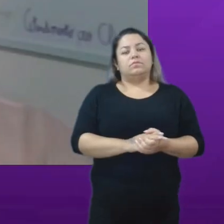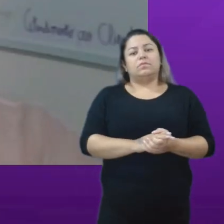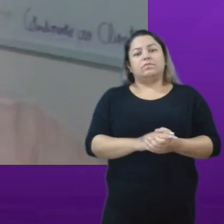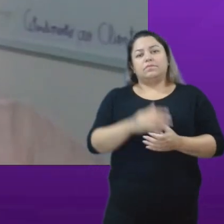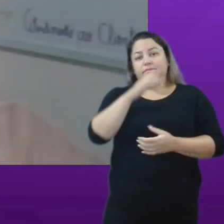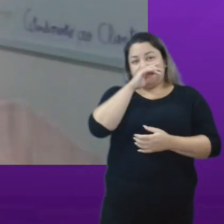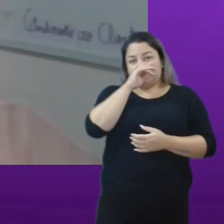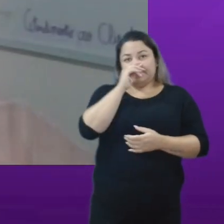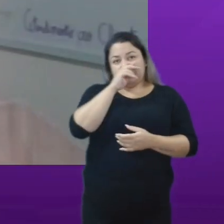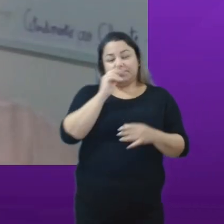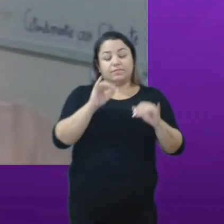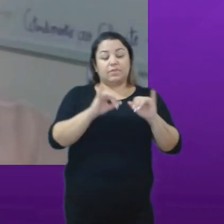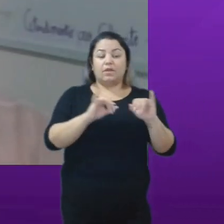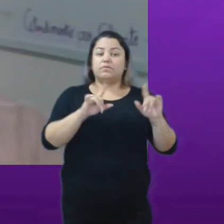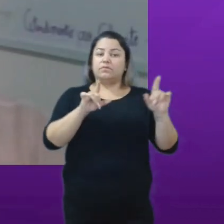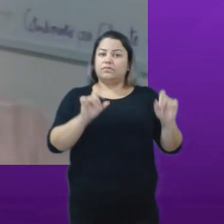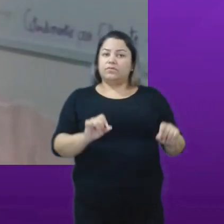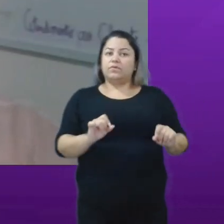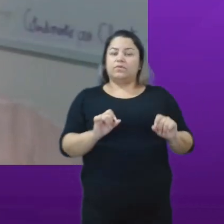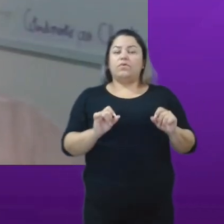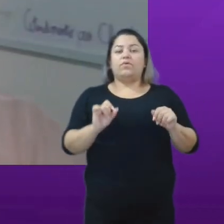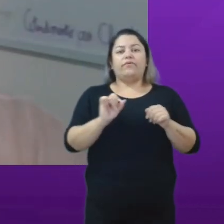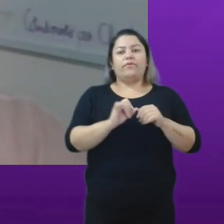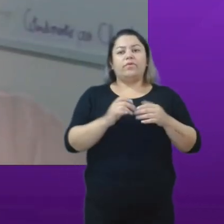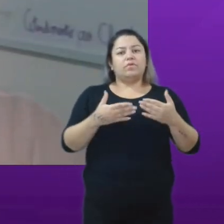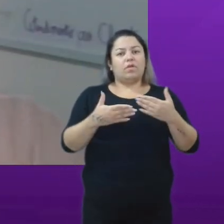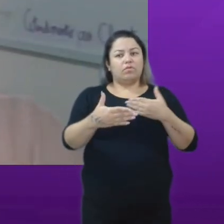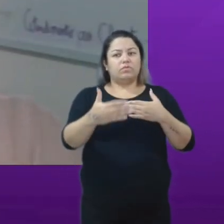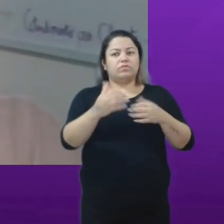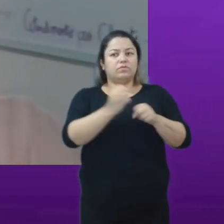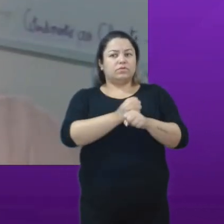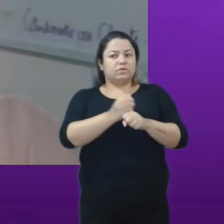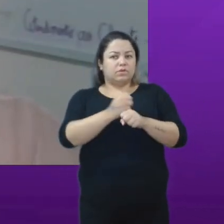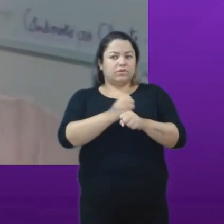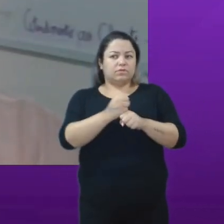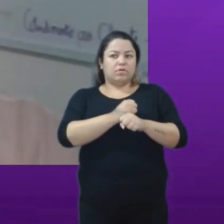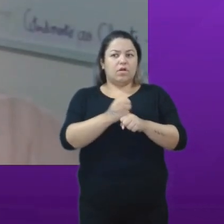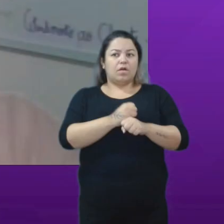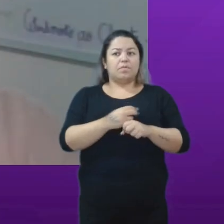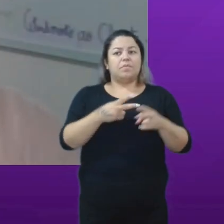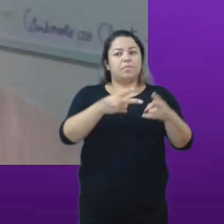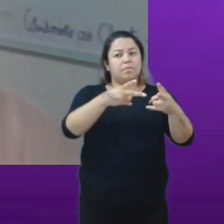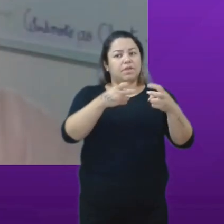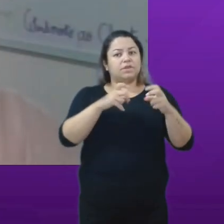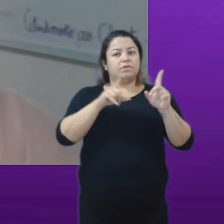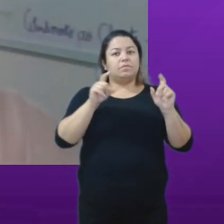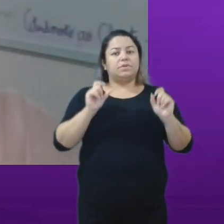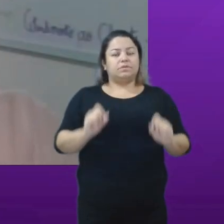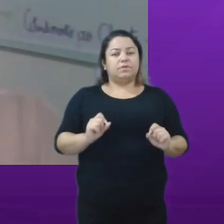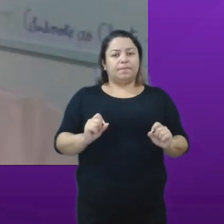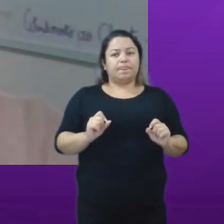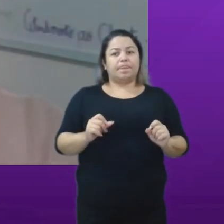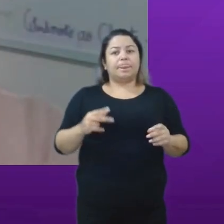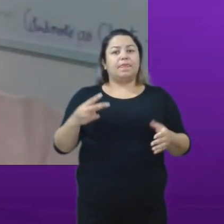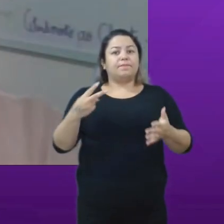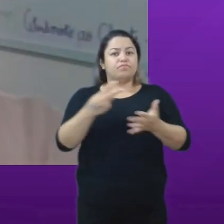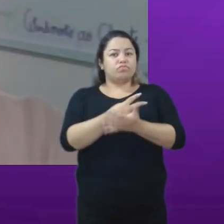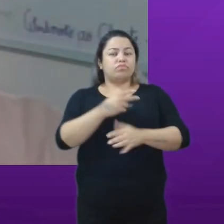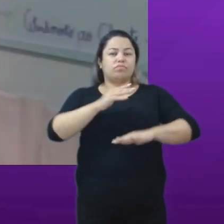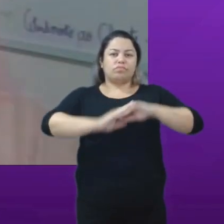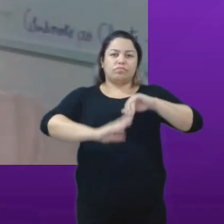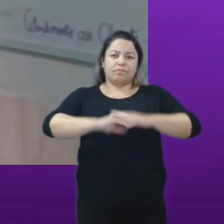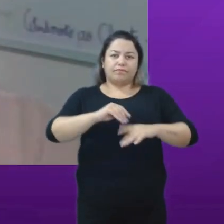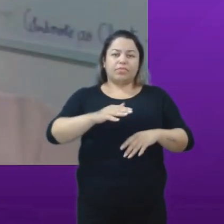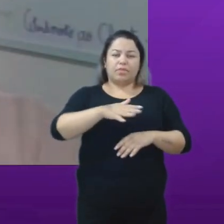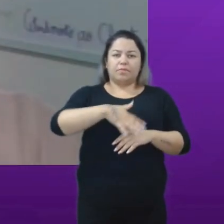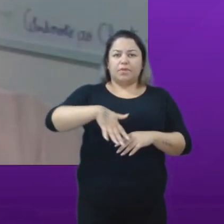que foram construídos aí ao longo dos anos. E você percebe que o que acontece na prática é que a maioria dessas